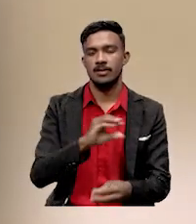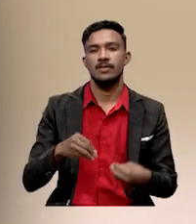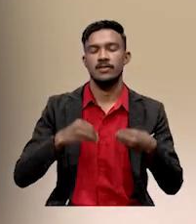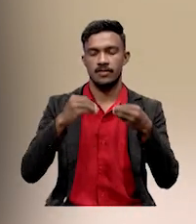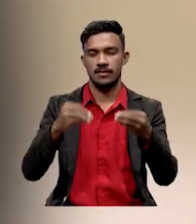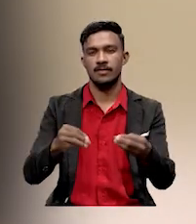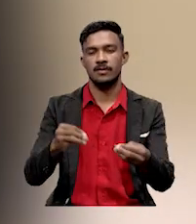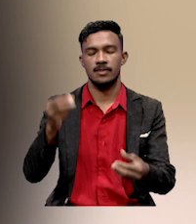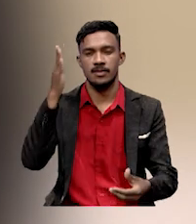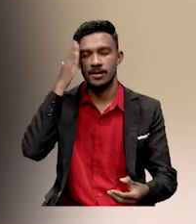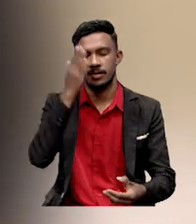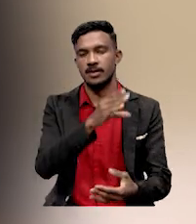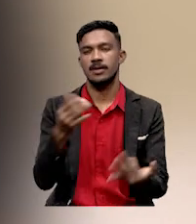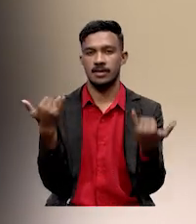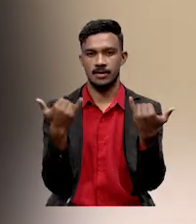viéssemos aqui